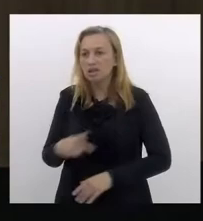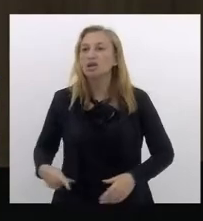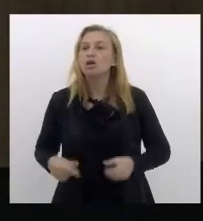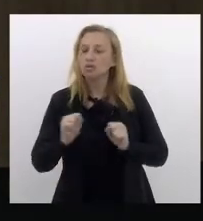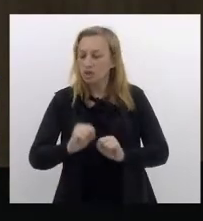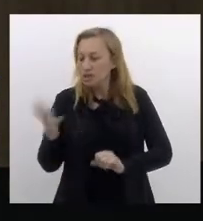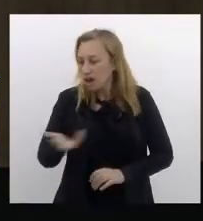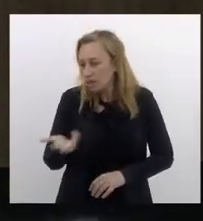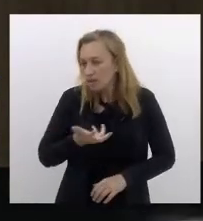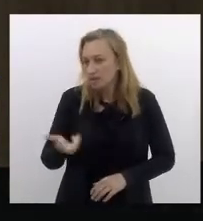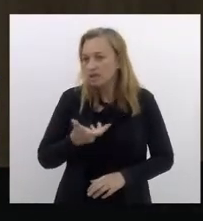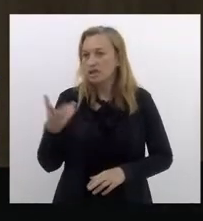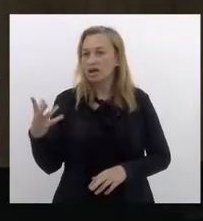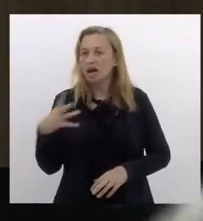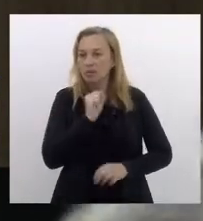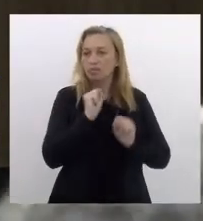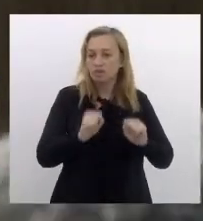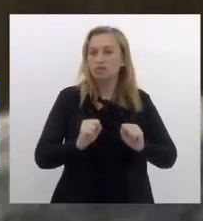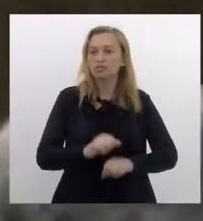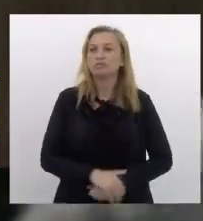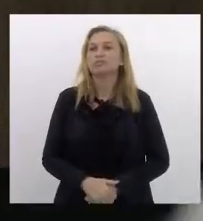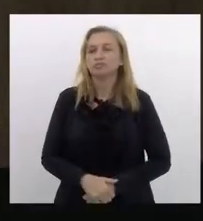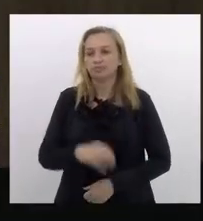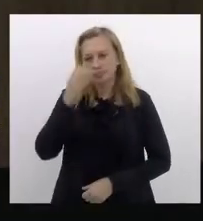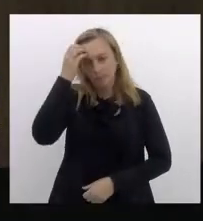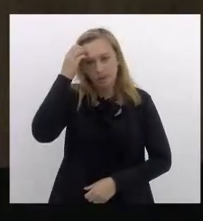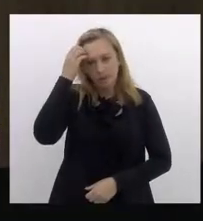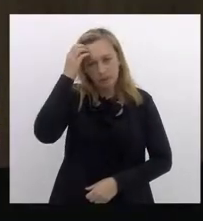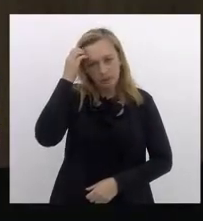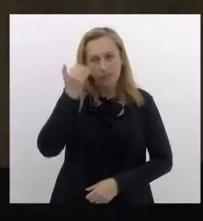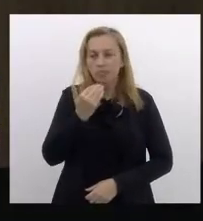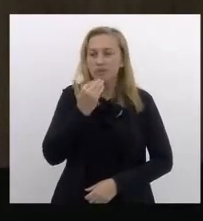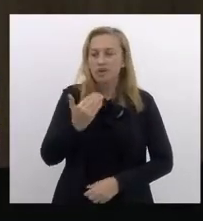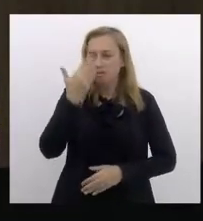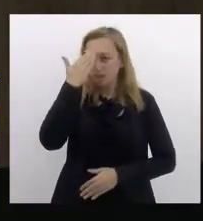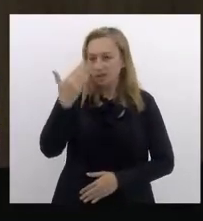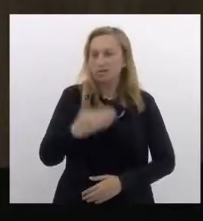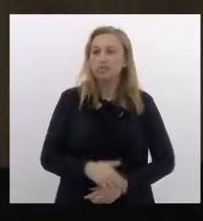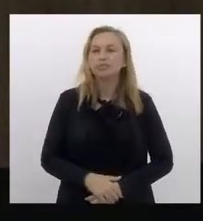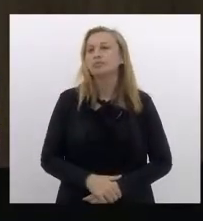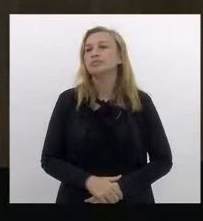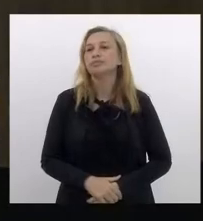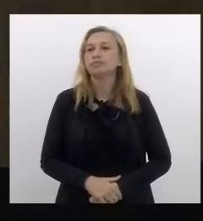acelerar a tramitação dele sempre que possível. Por favor. Obrigado.